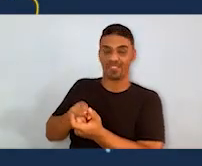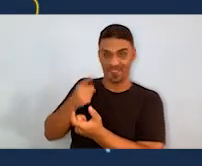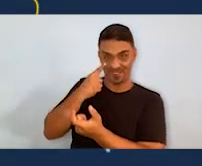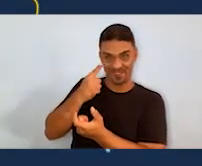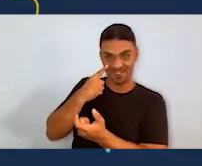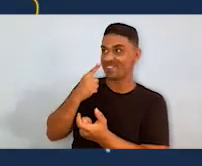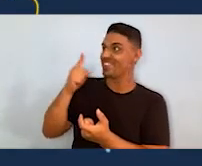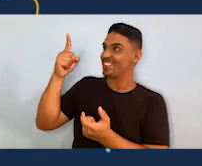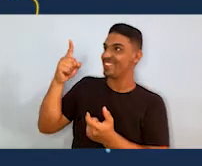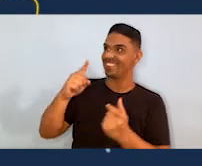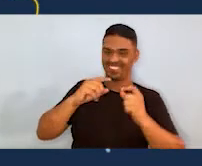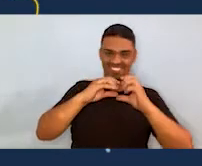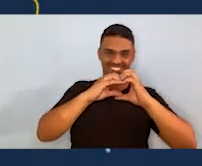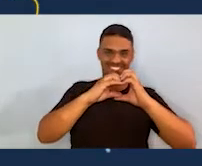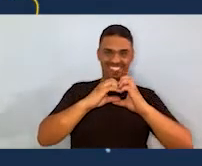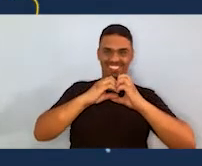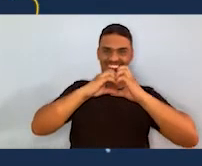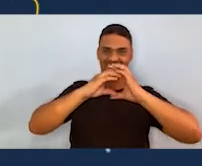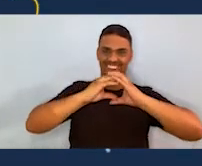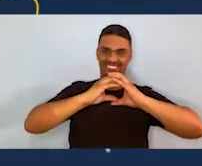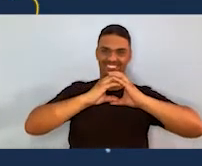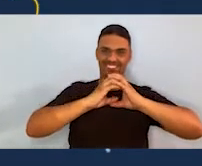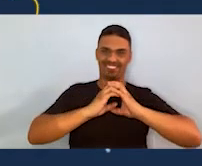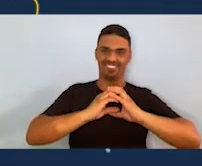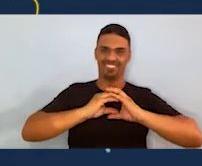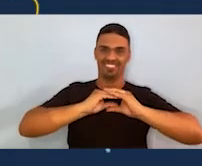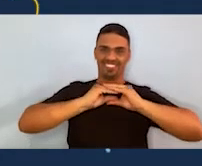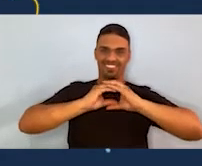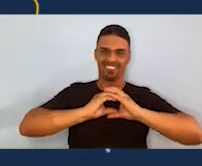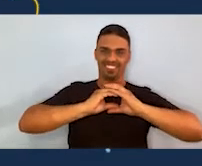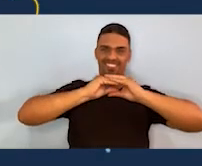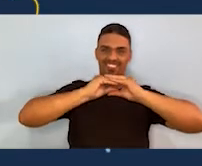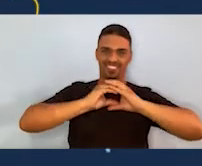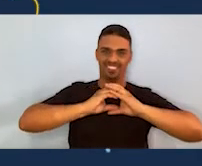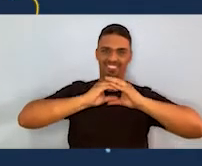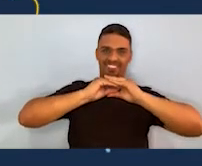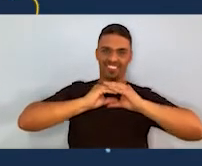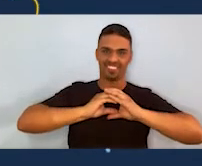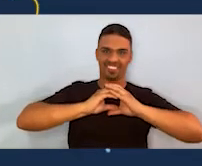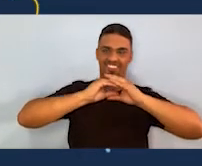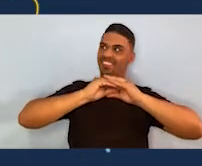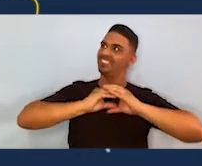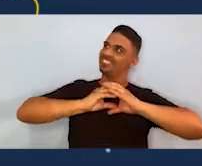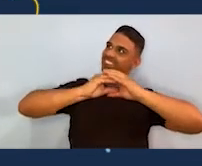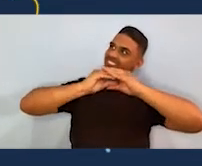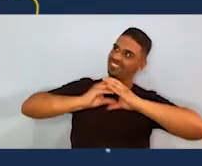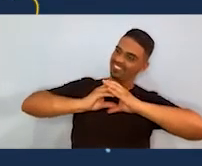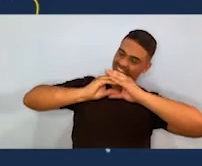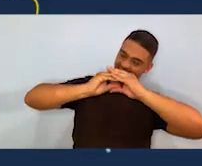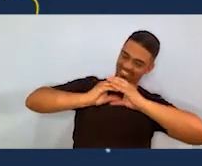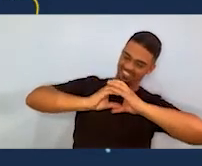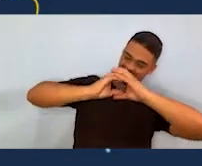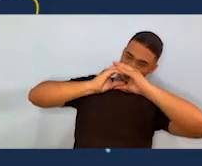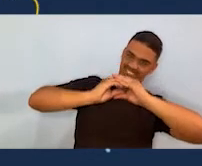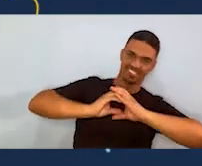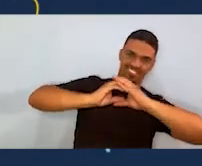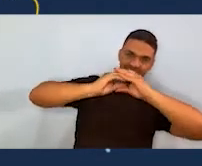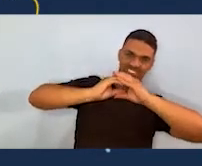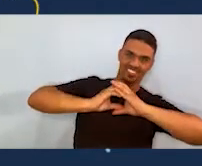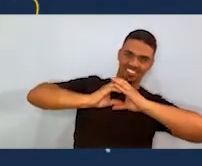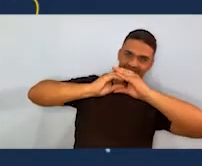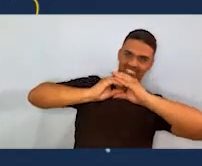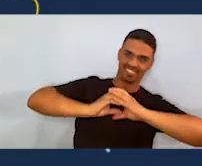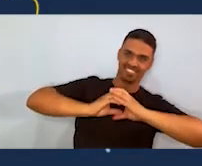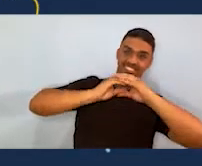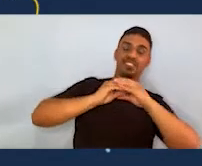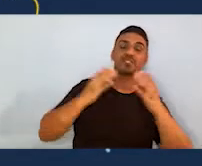Vendo, ó, ela tá dando uma quicadinha para baixo. Ela começa a quicar. E agora eu vou trazer esse quadro aqui